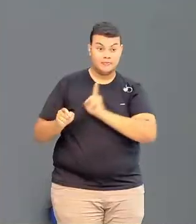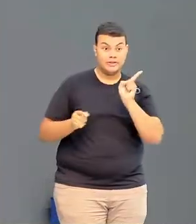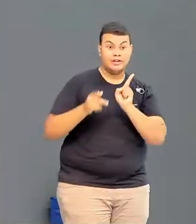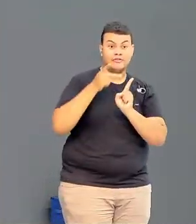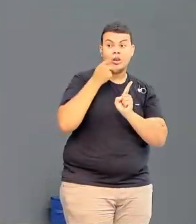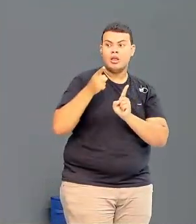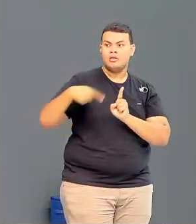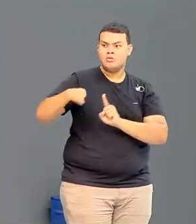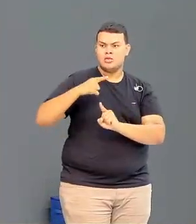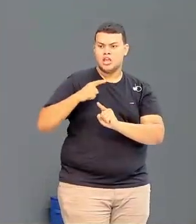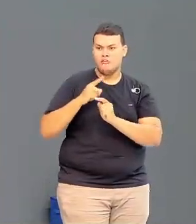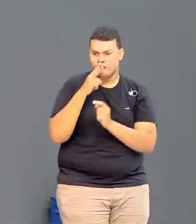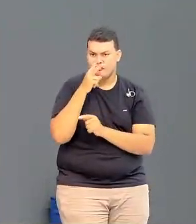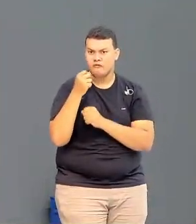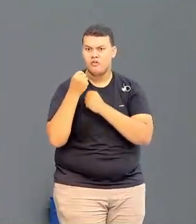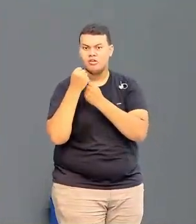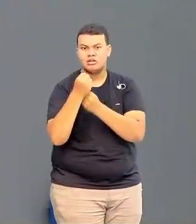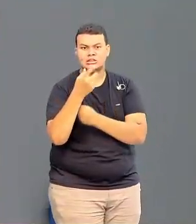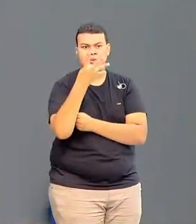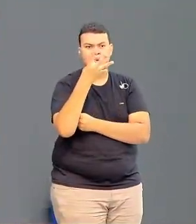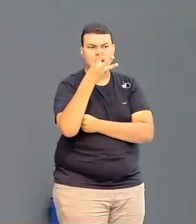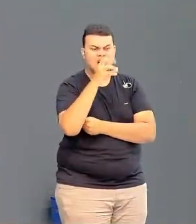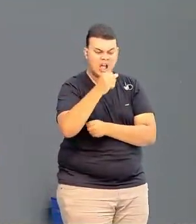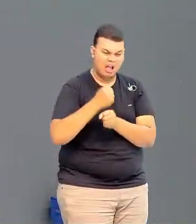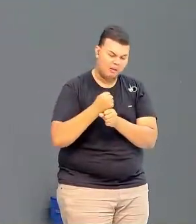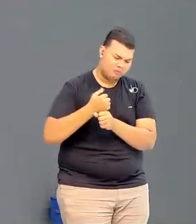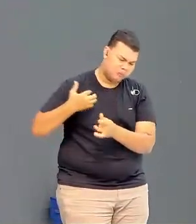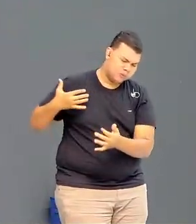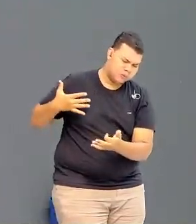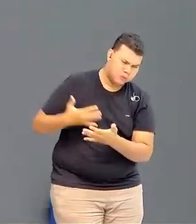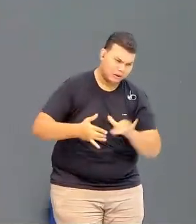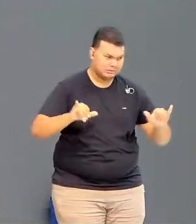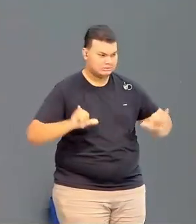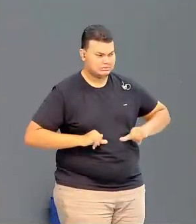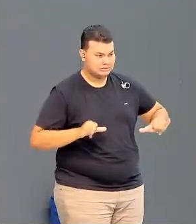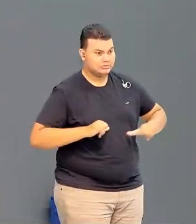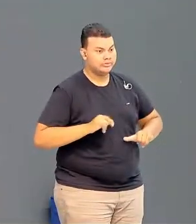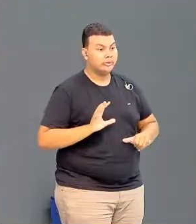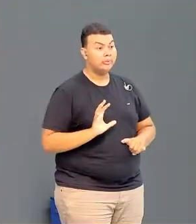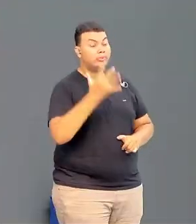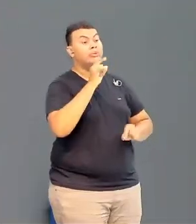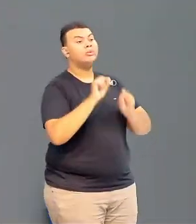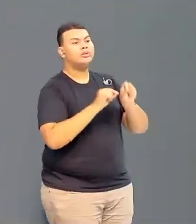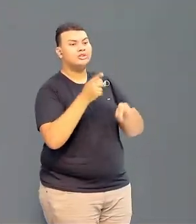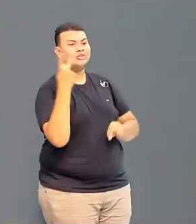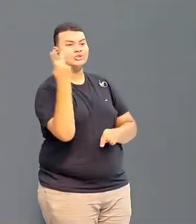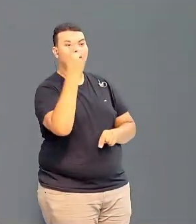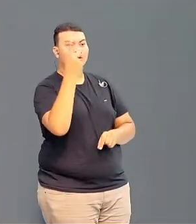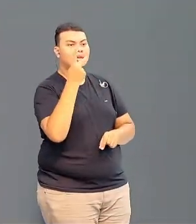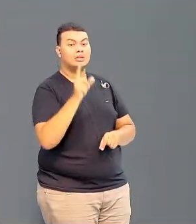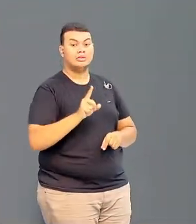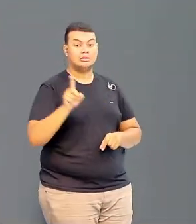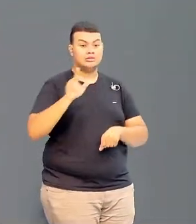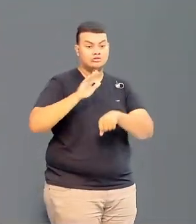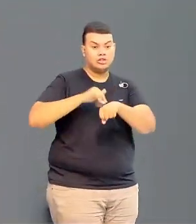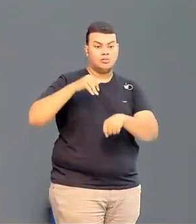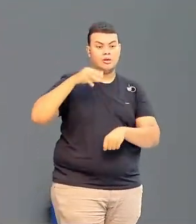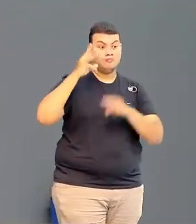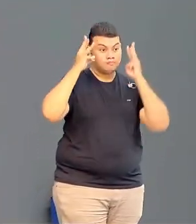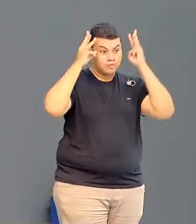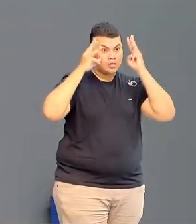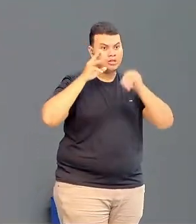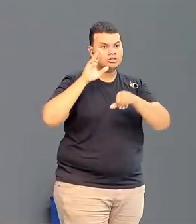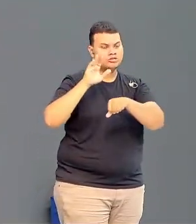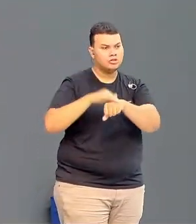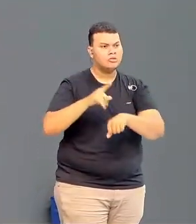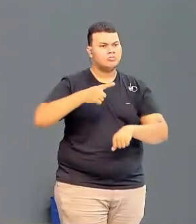vamos agir com astúcia. 430 anos de escravidão. Aí o que acontece? Deixa eu adiantar a história, né? Deus levanta Moisés, liberta o